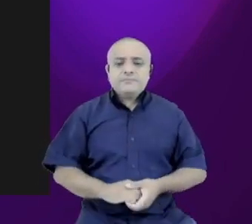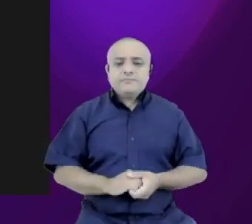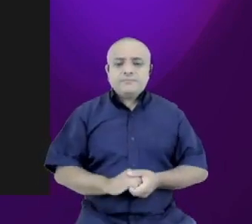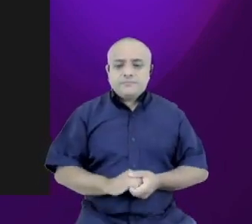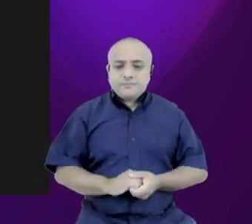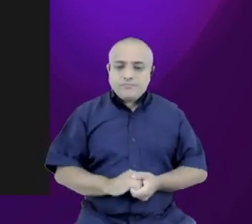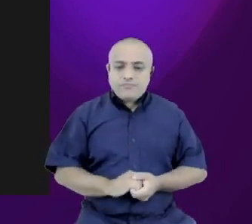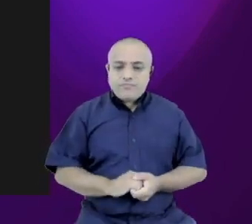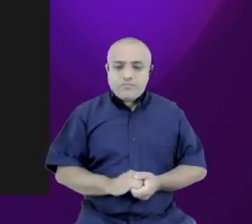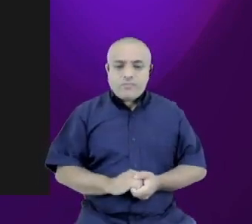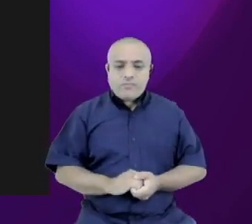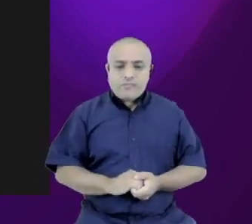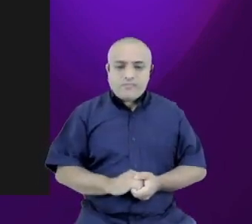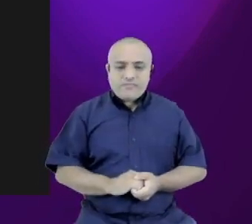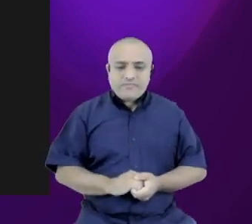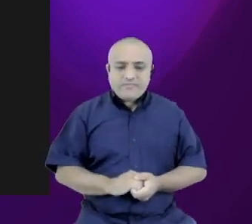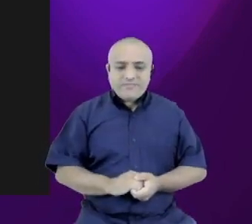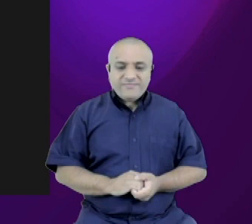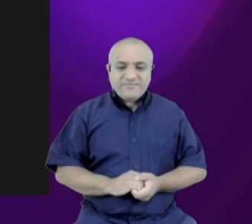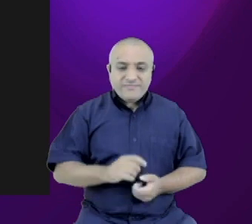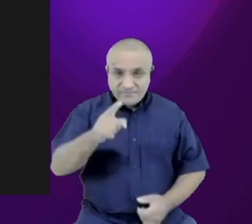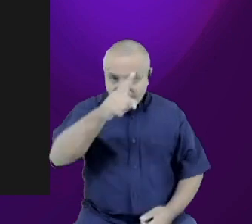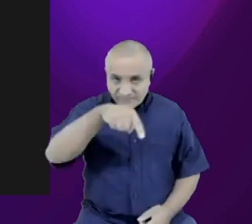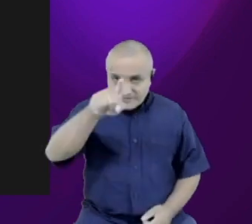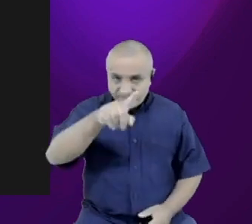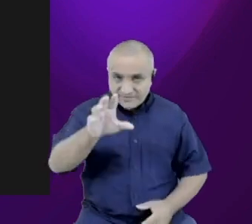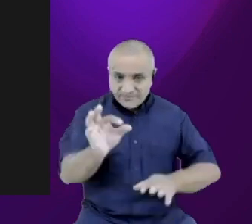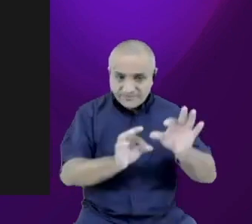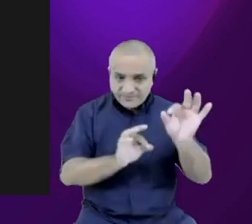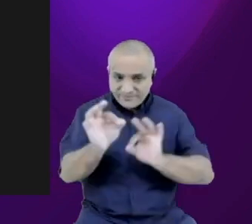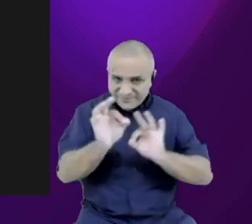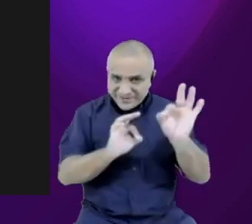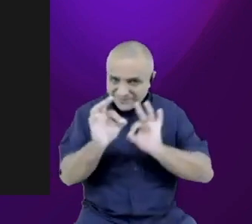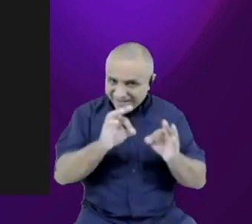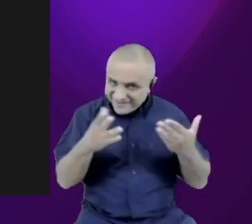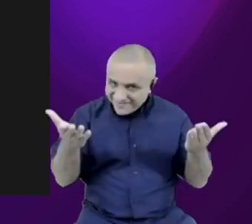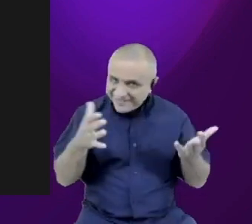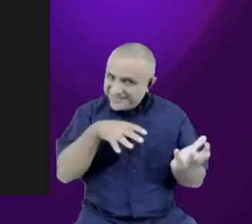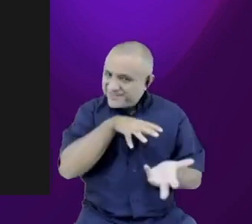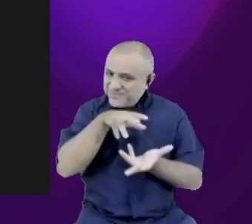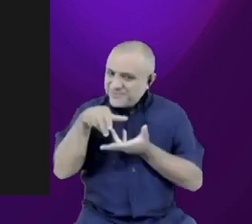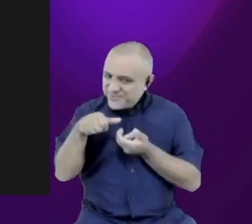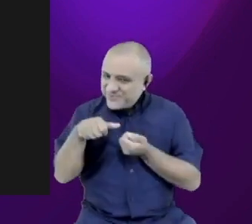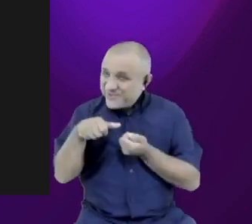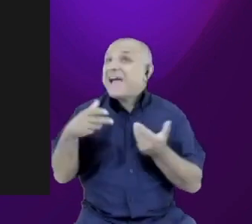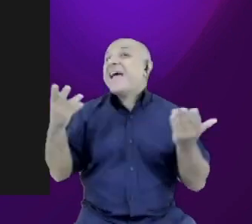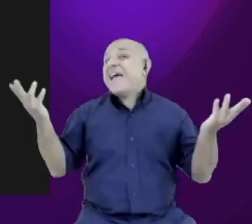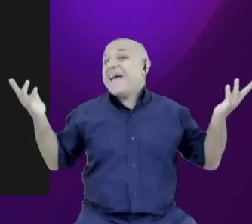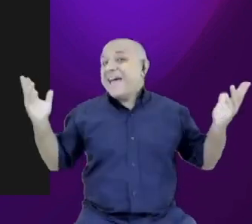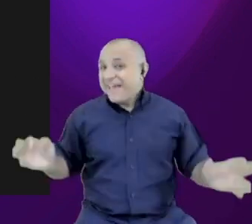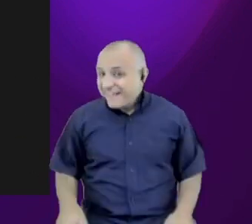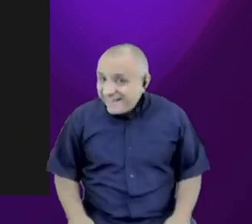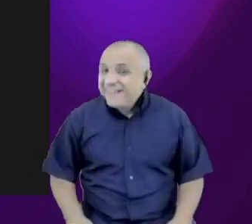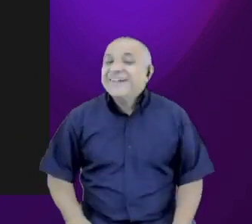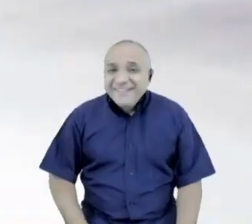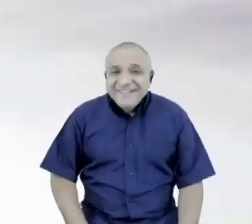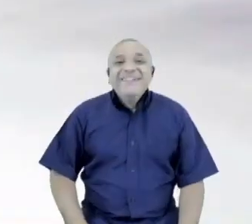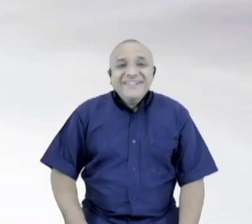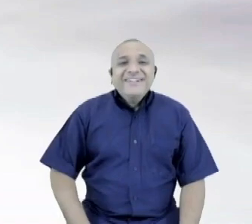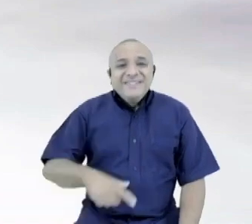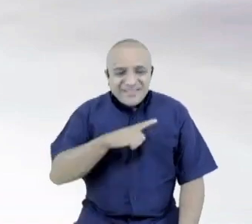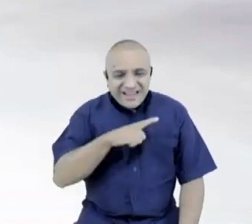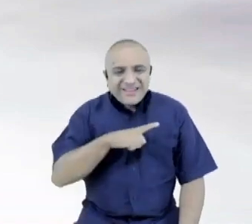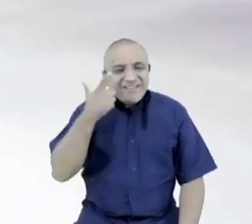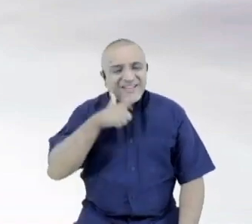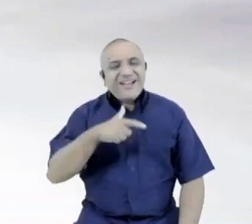E aí, doutor Renato, está preparado aí para esse universo? Temos que estar, né? Eu acho que é isso, tudo isso, e assim, a gente